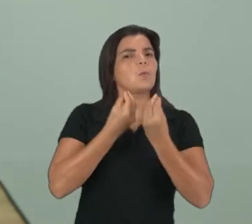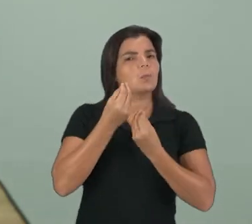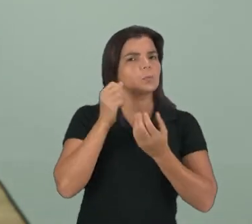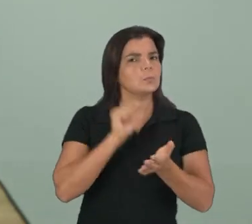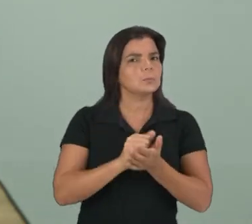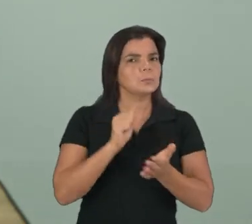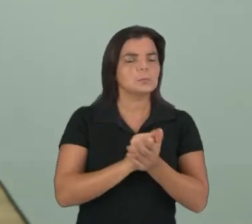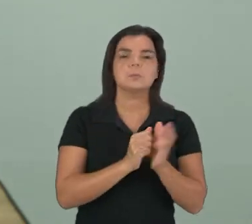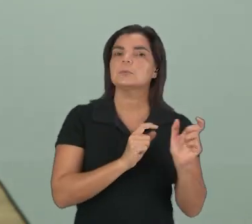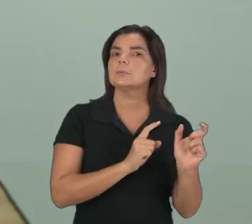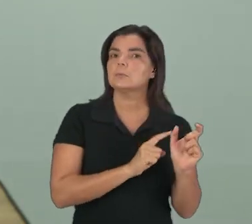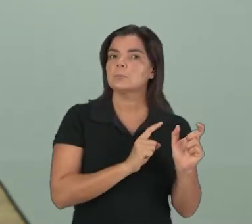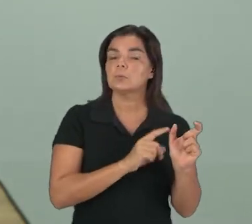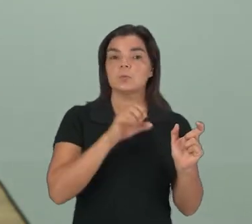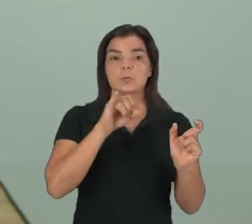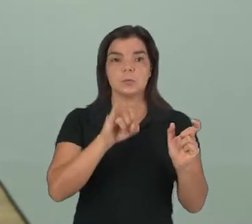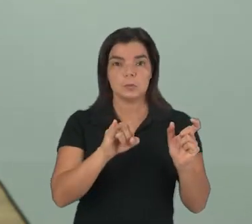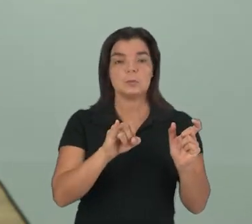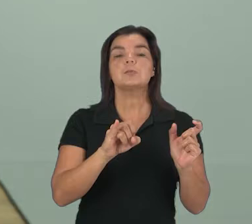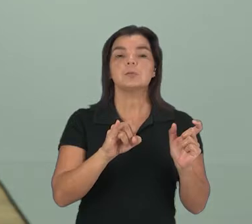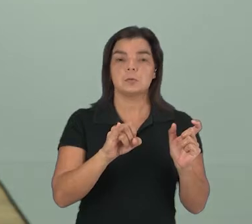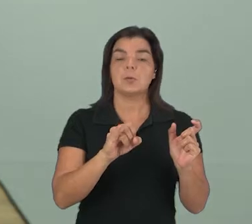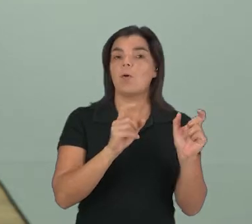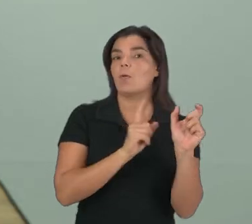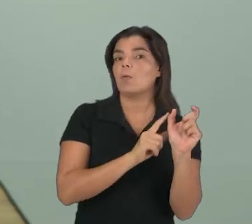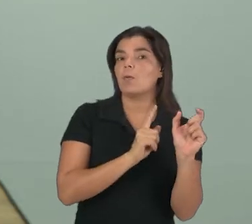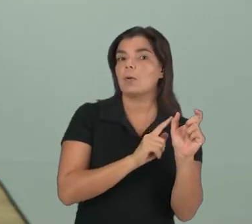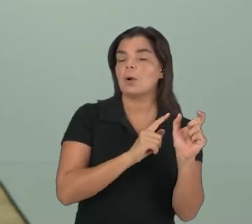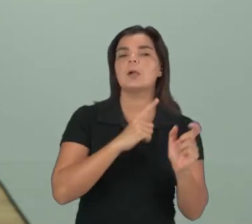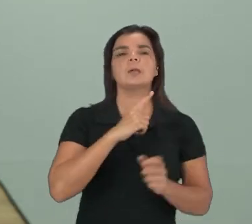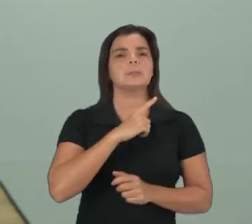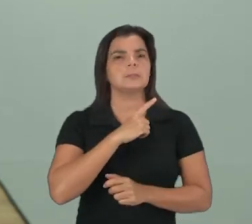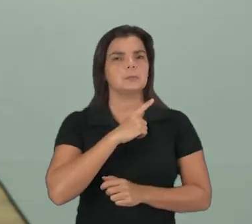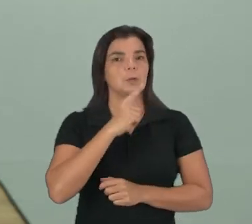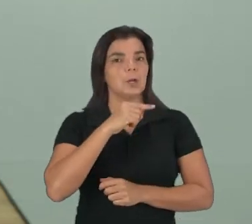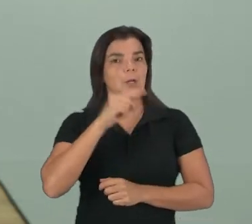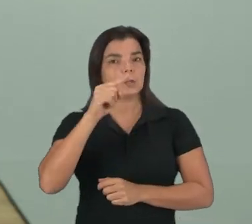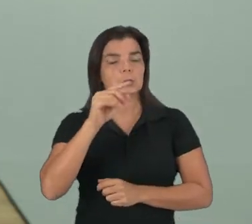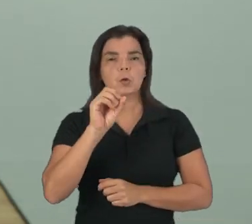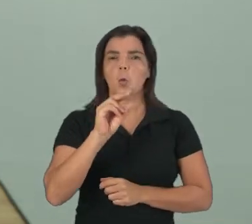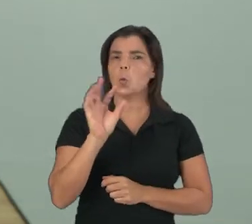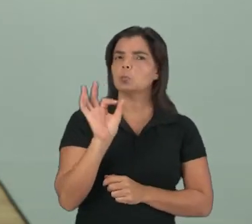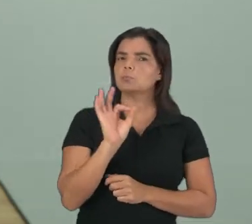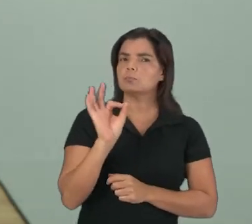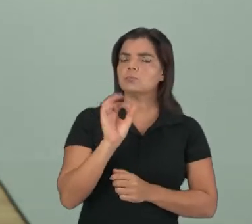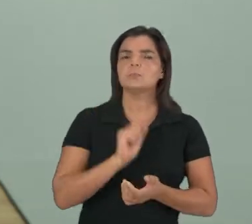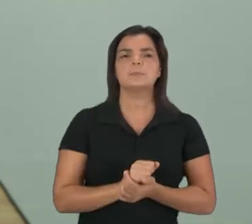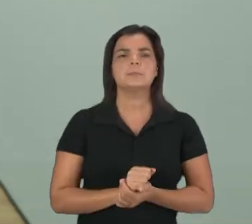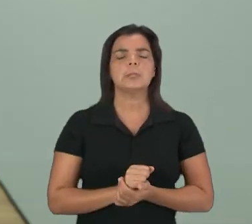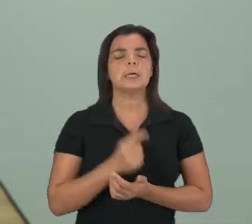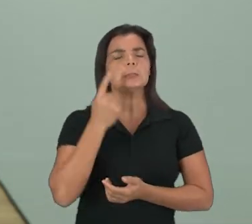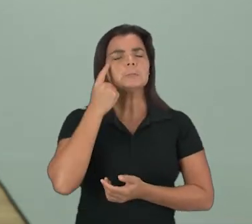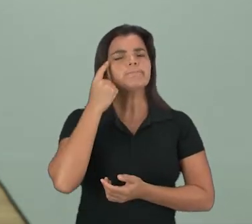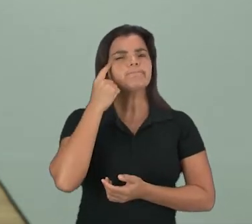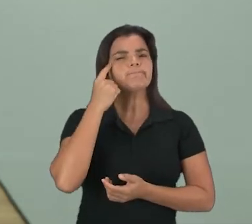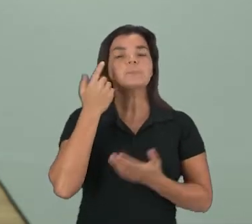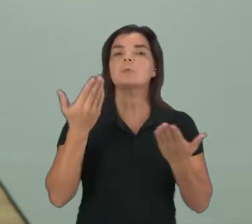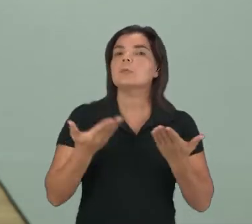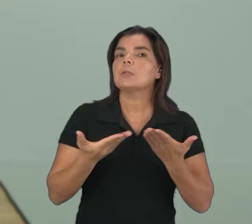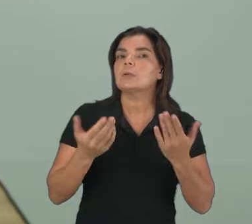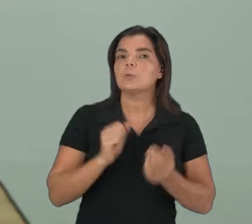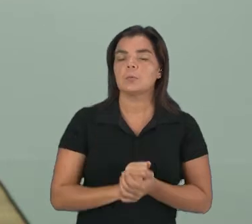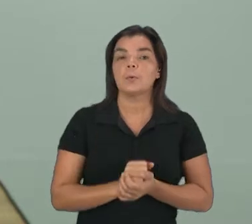de alguma palavra, se aquela determinada palavra teria acento ou não. E ficou com essa pergunta, e